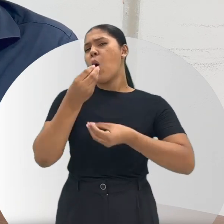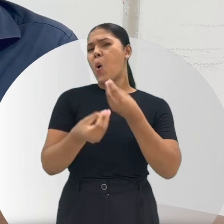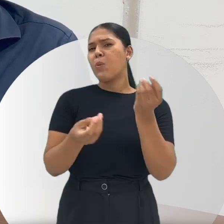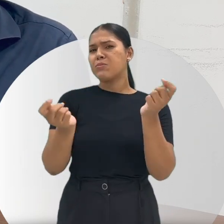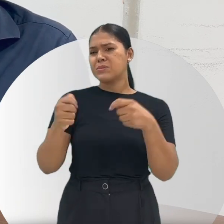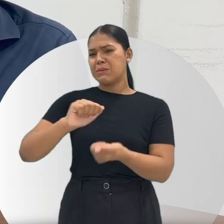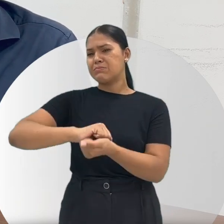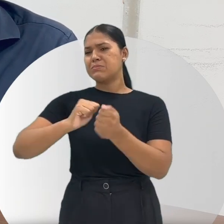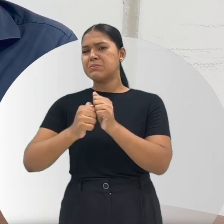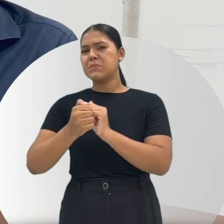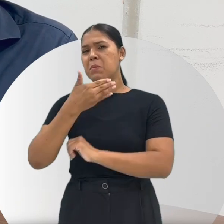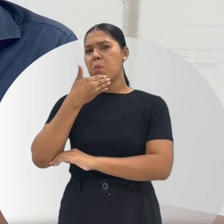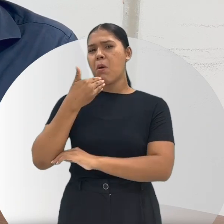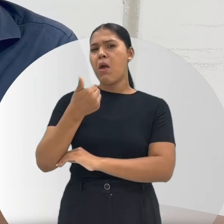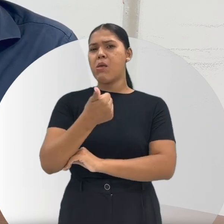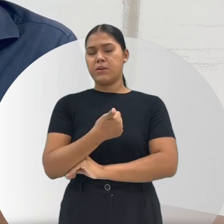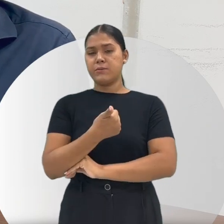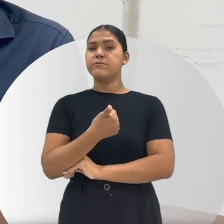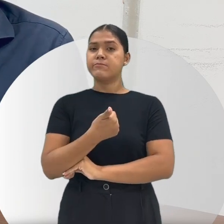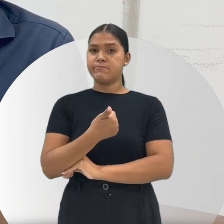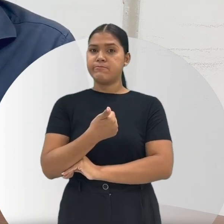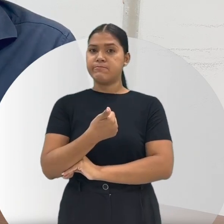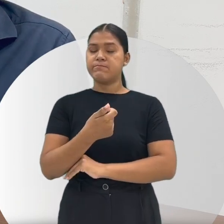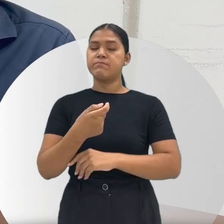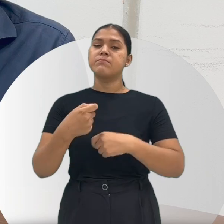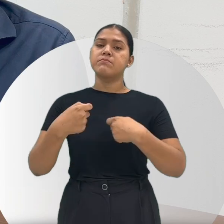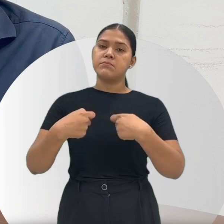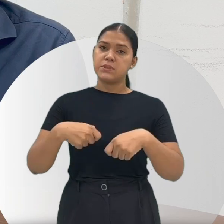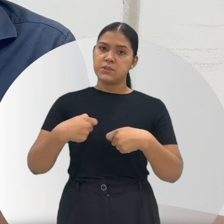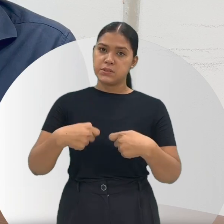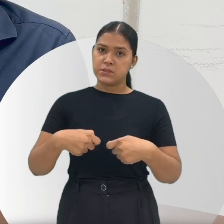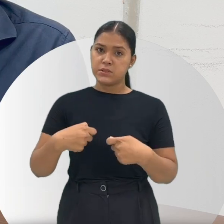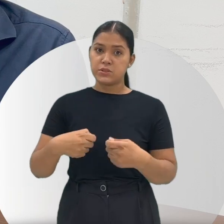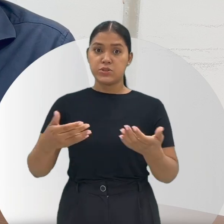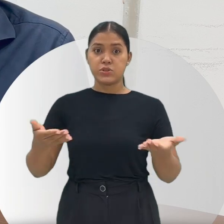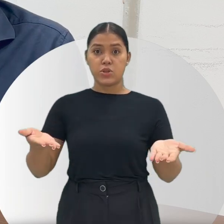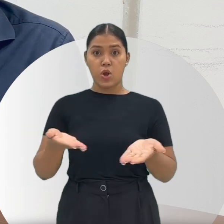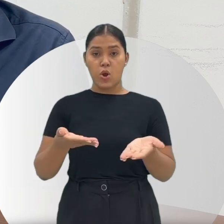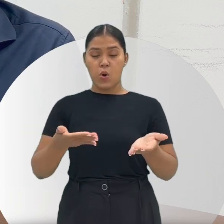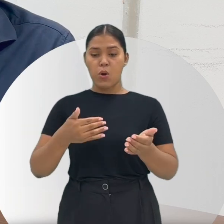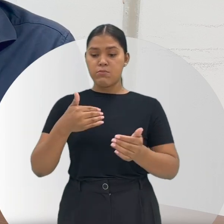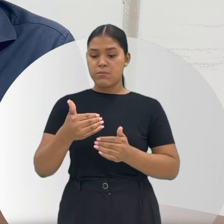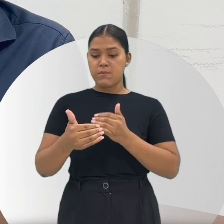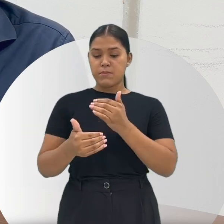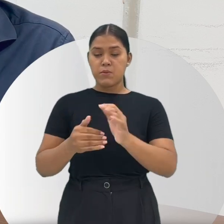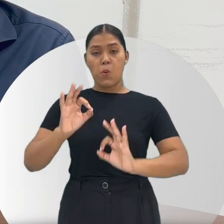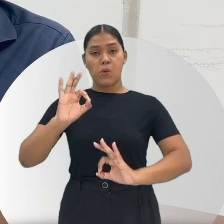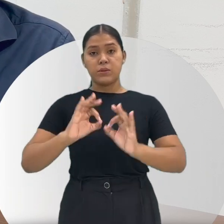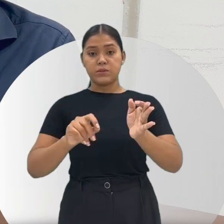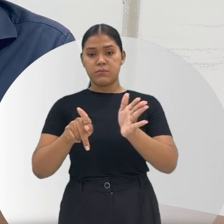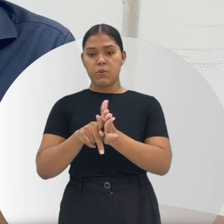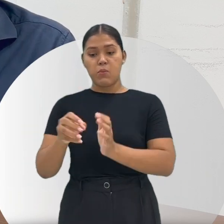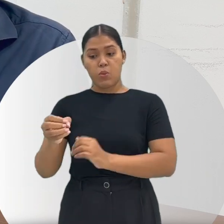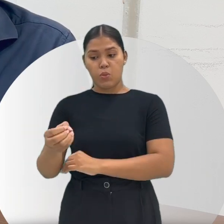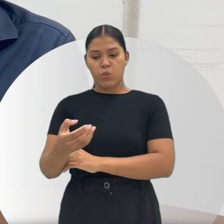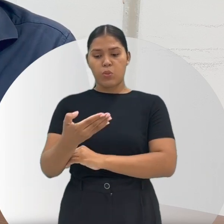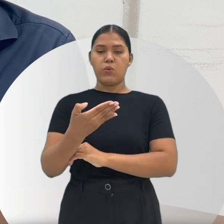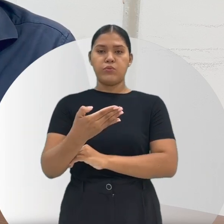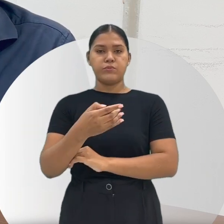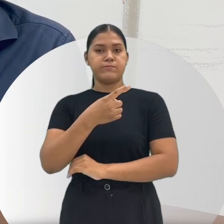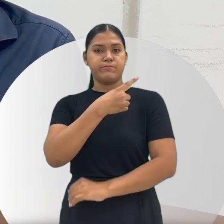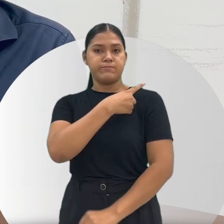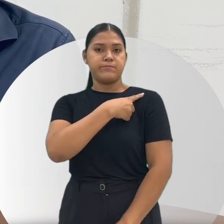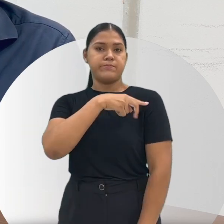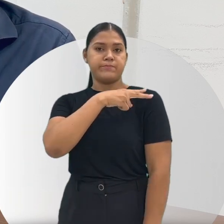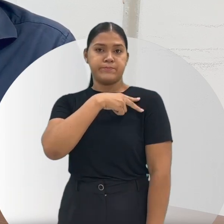está discutindo como que vamos moldar, né, a partir das novas diretrizes, o novo ensino médio. Né? Nós tivemos a aprovação da